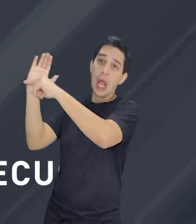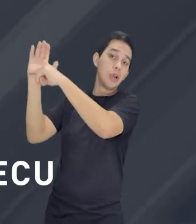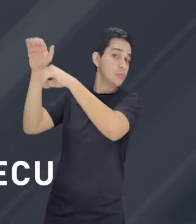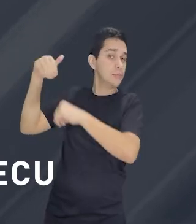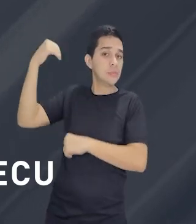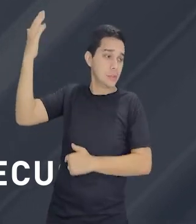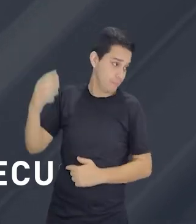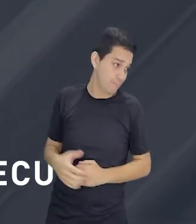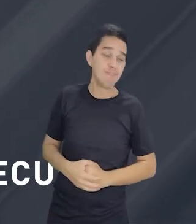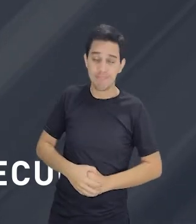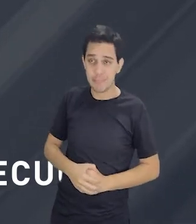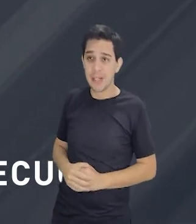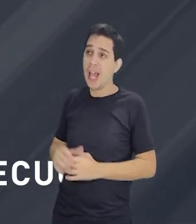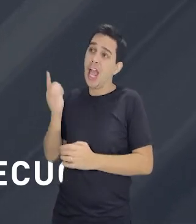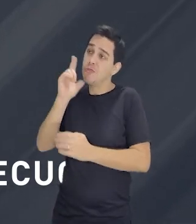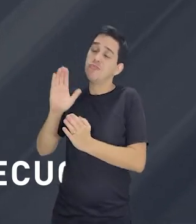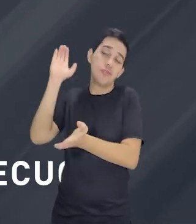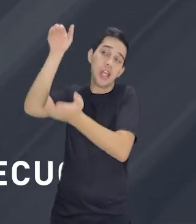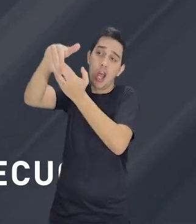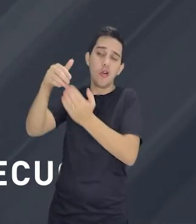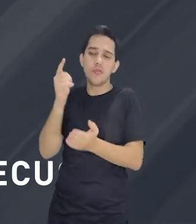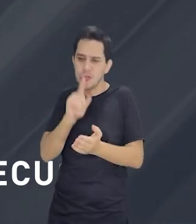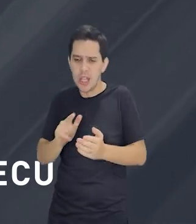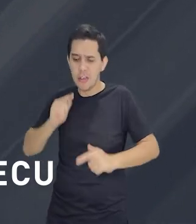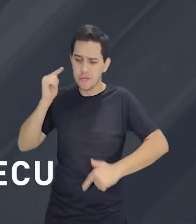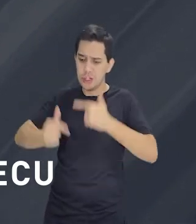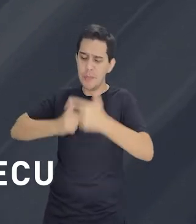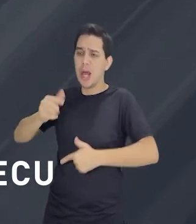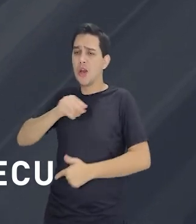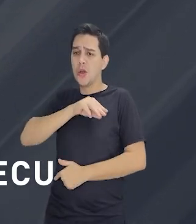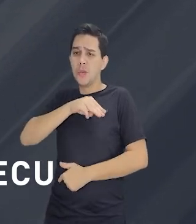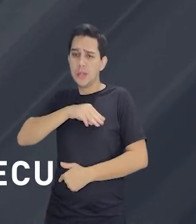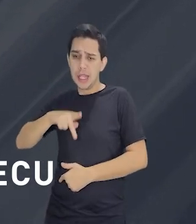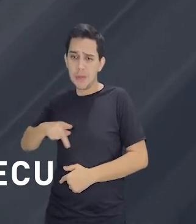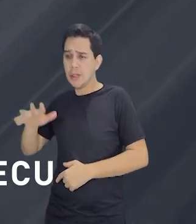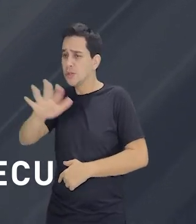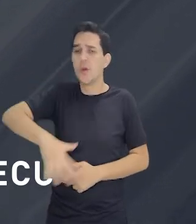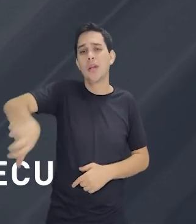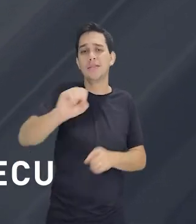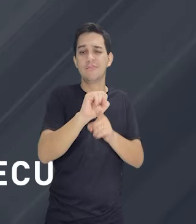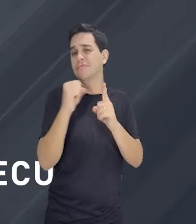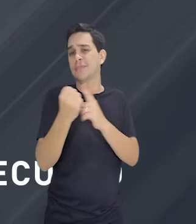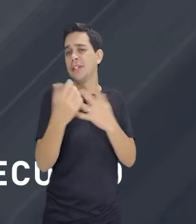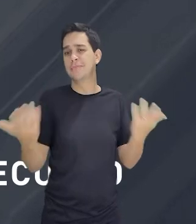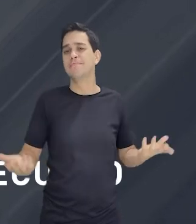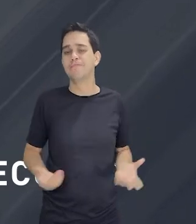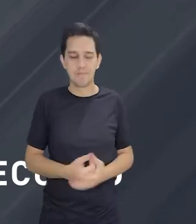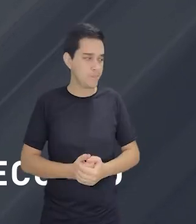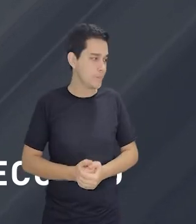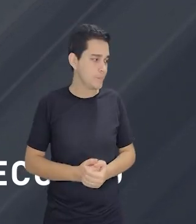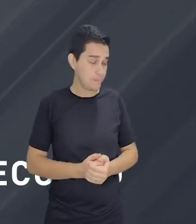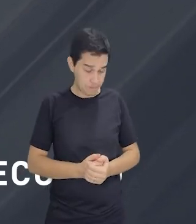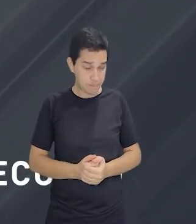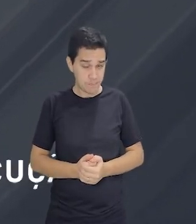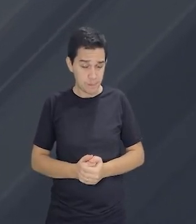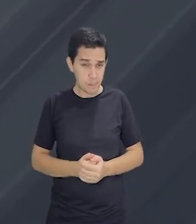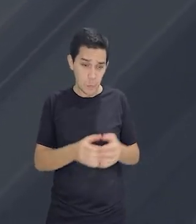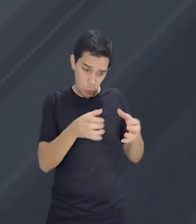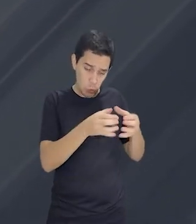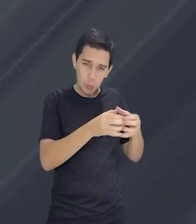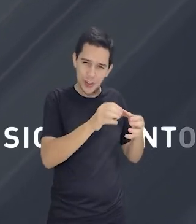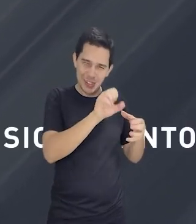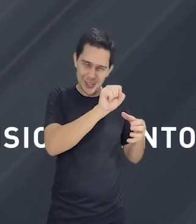um melhor resultado da atuação ministerial para a sociedade. A SubPPI também auxilia a Procuradoria-Geral